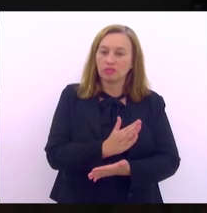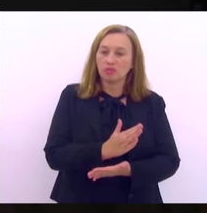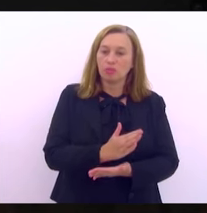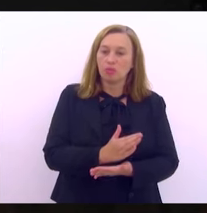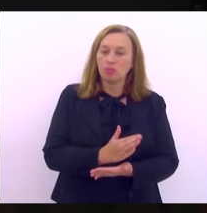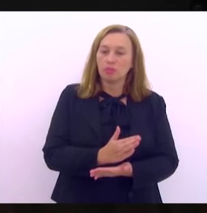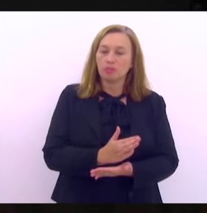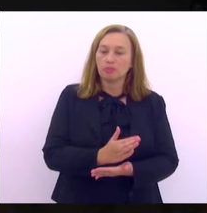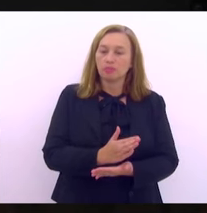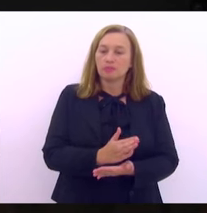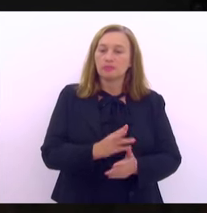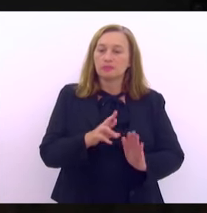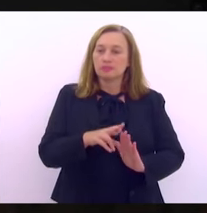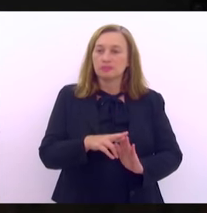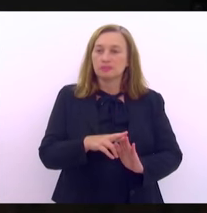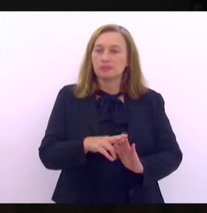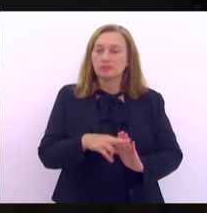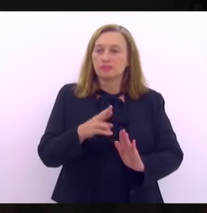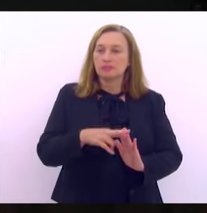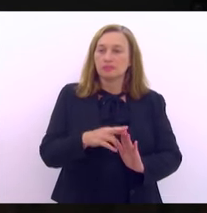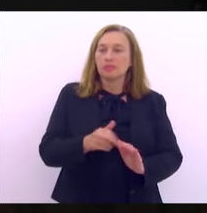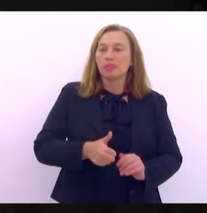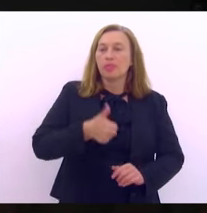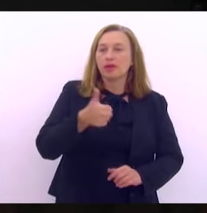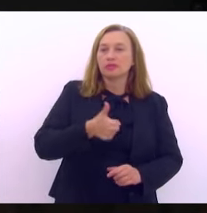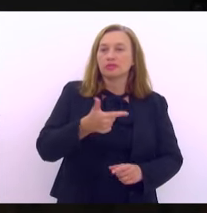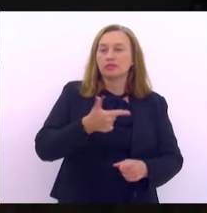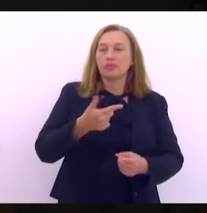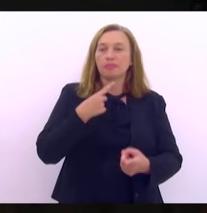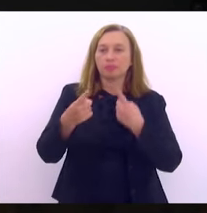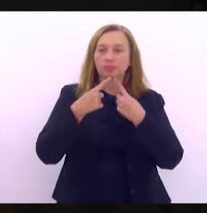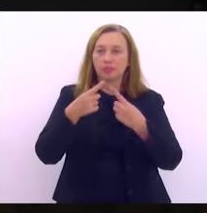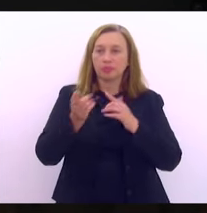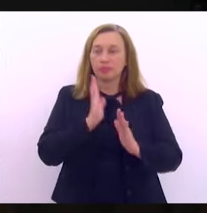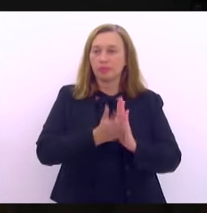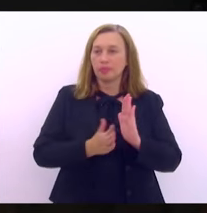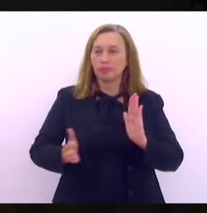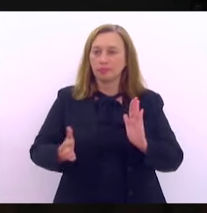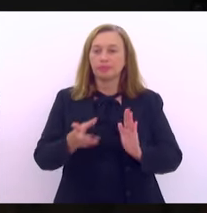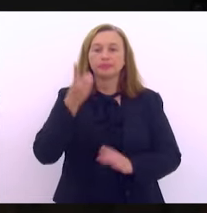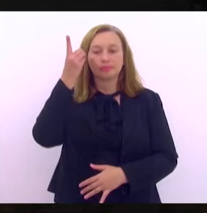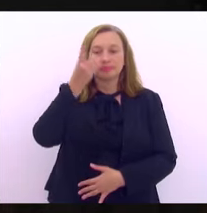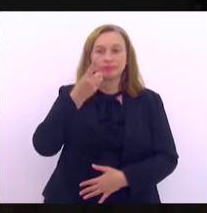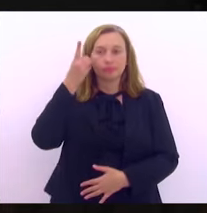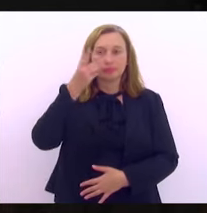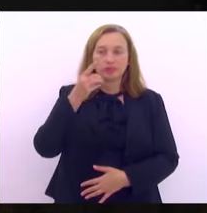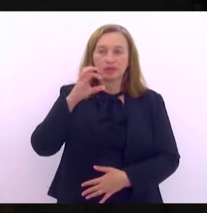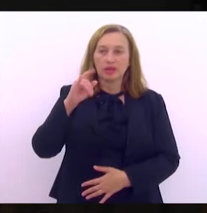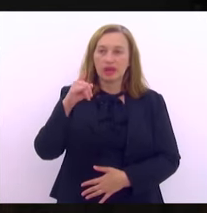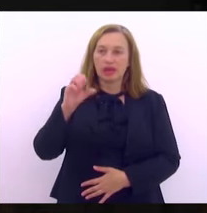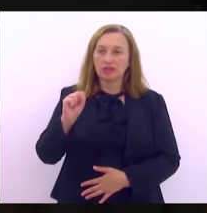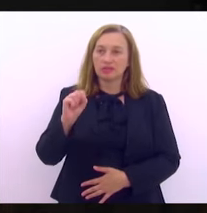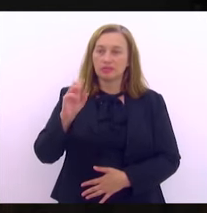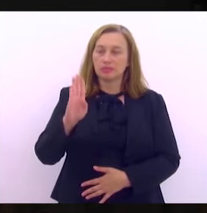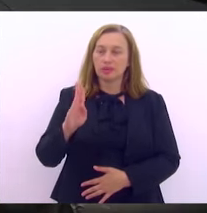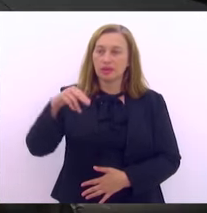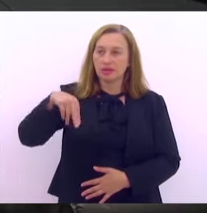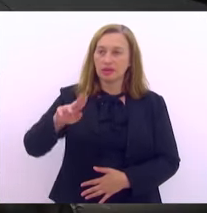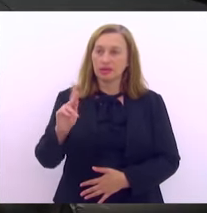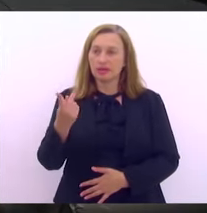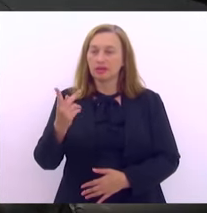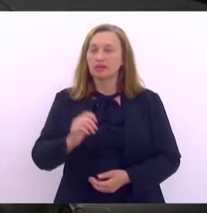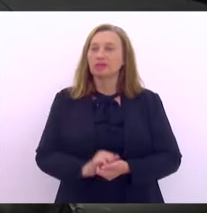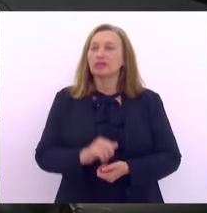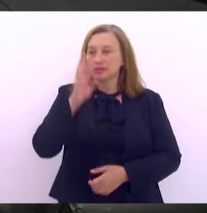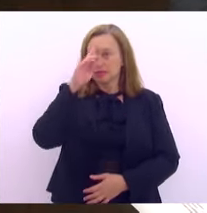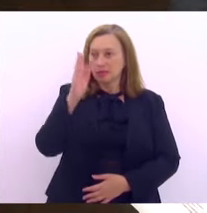aprovado, vai a redação do vencido para a segunda discussão. Pela ordem, deputado Carlinhos, do BNH.